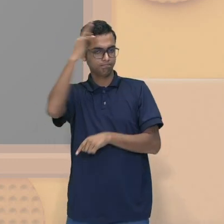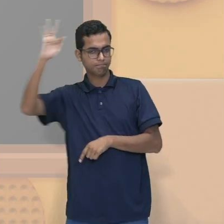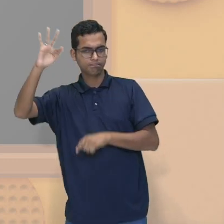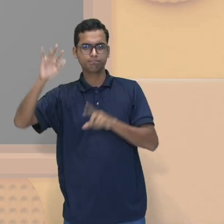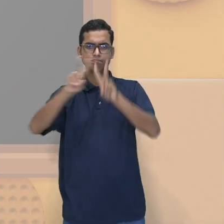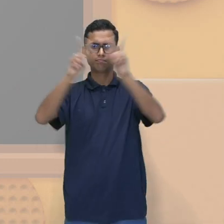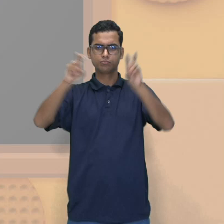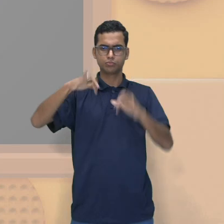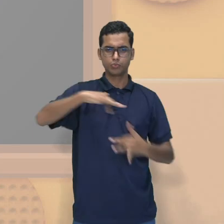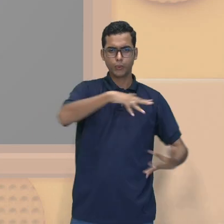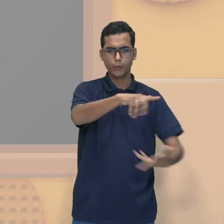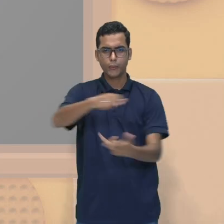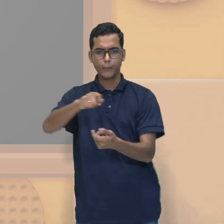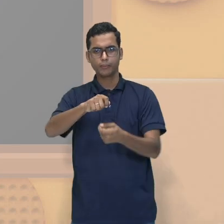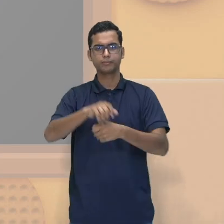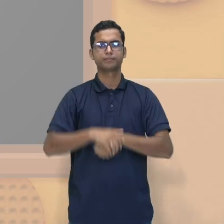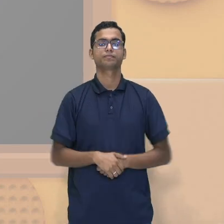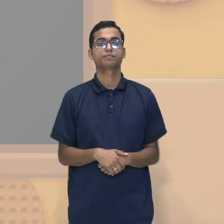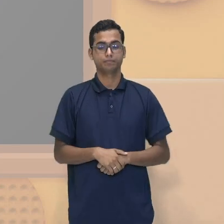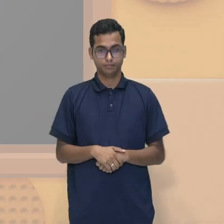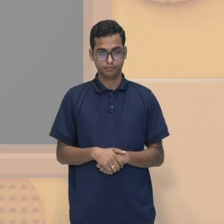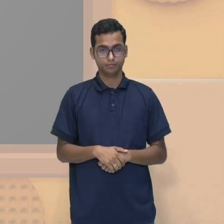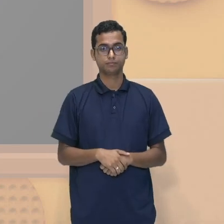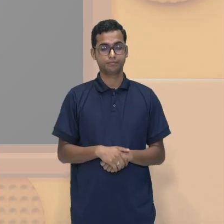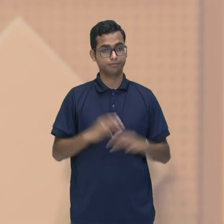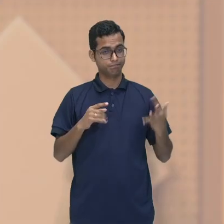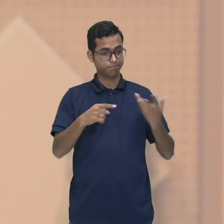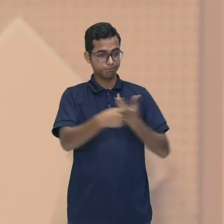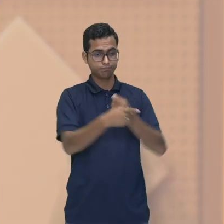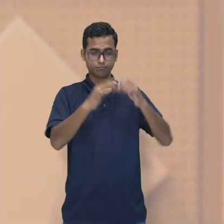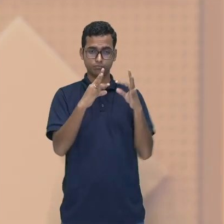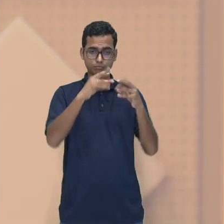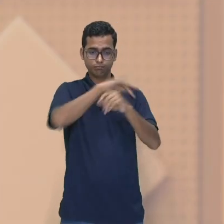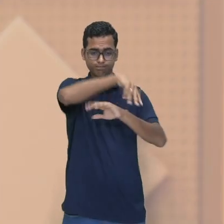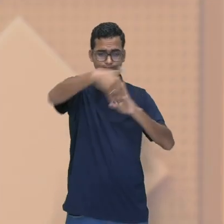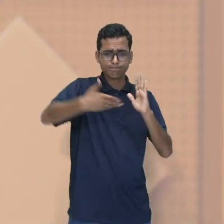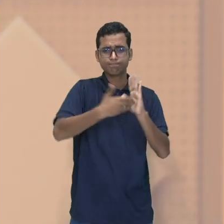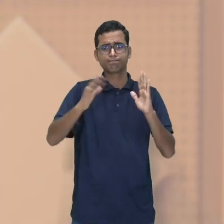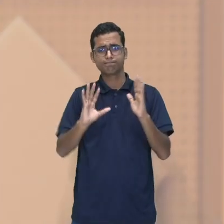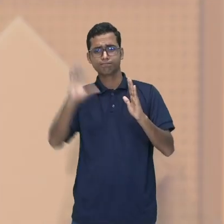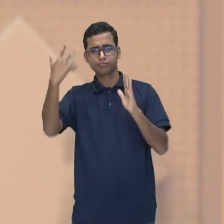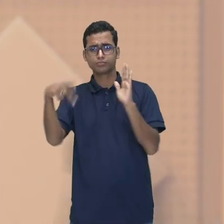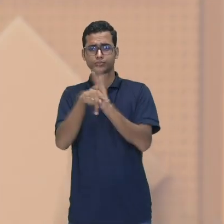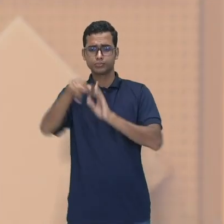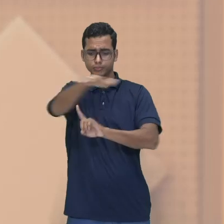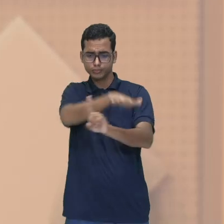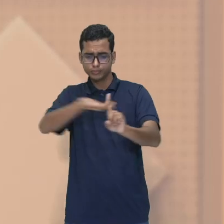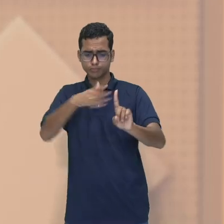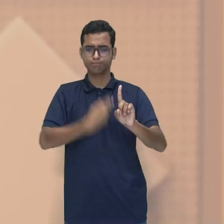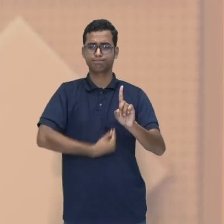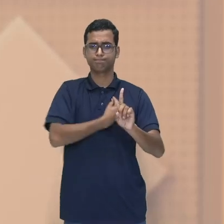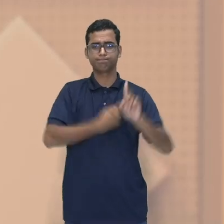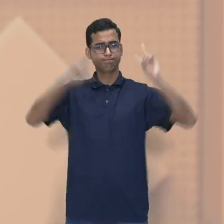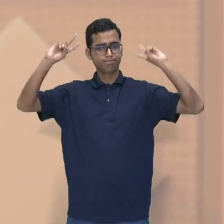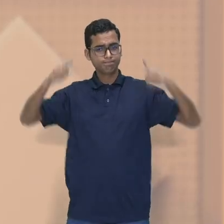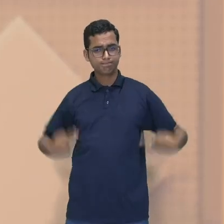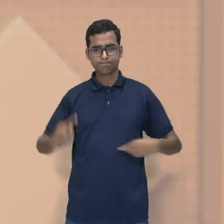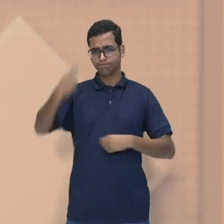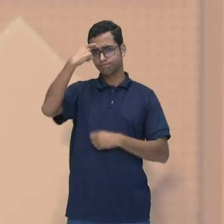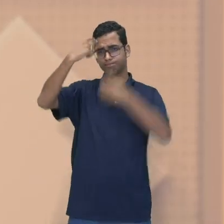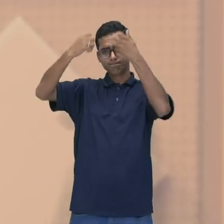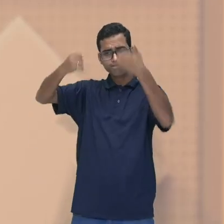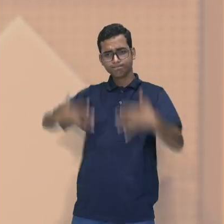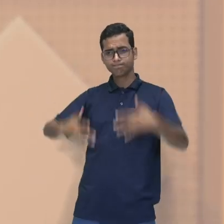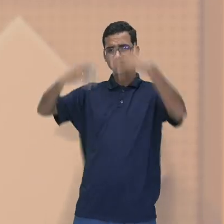mundo. Ou seja, tudo que estava acontecendo ao redor do homem vai começar a ter a sua explicação racional, a